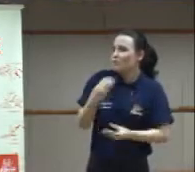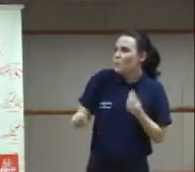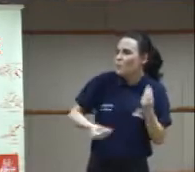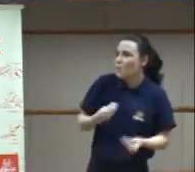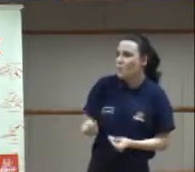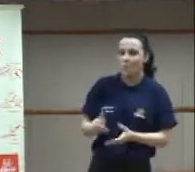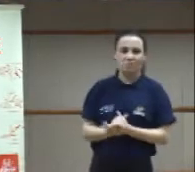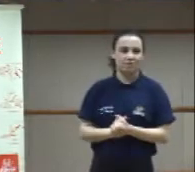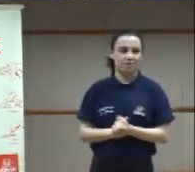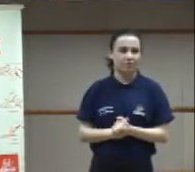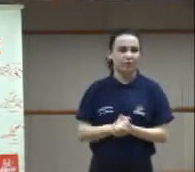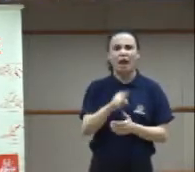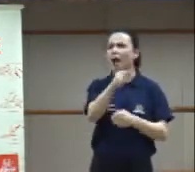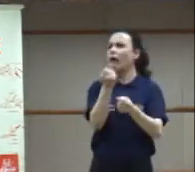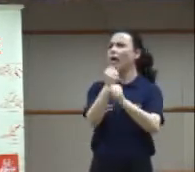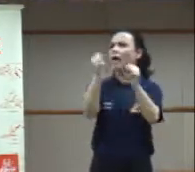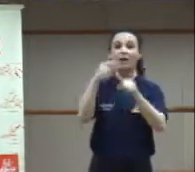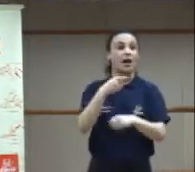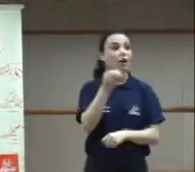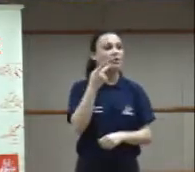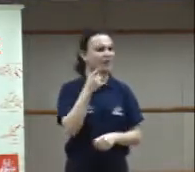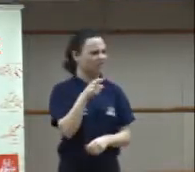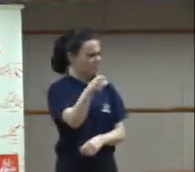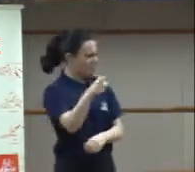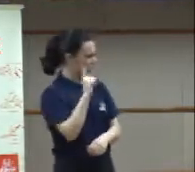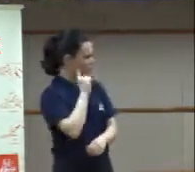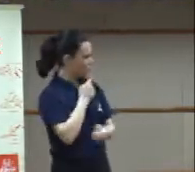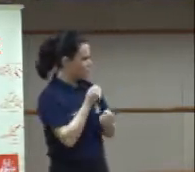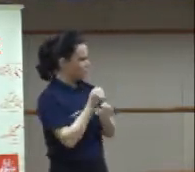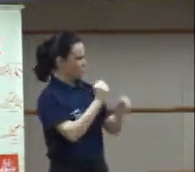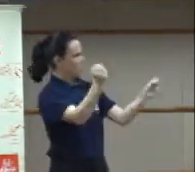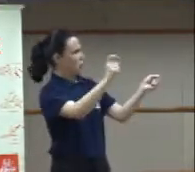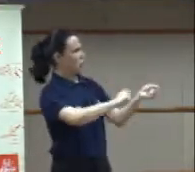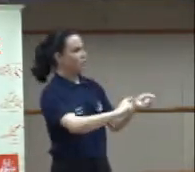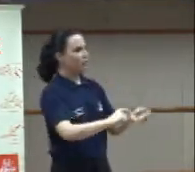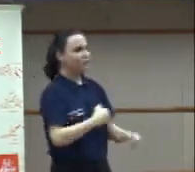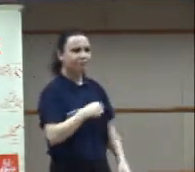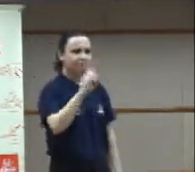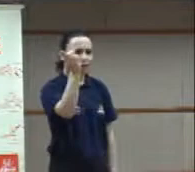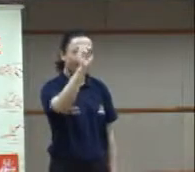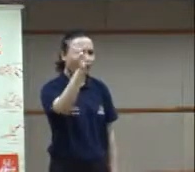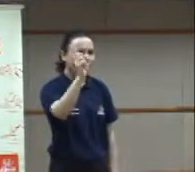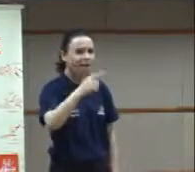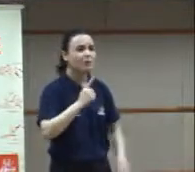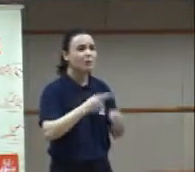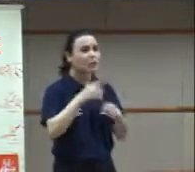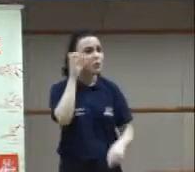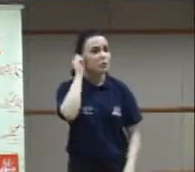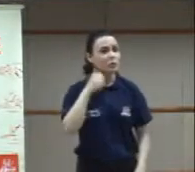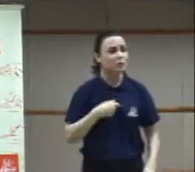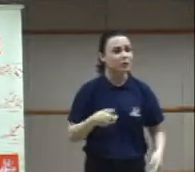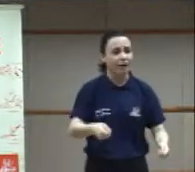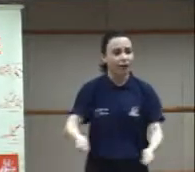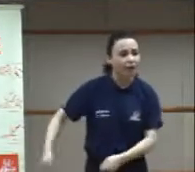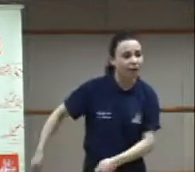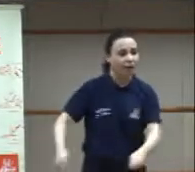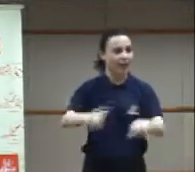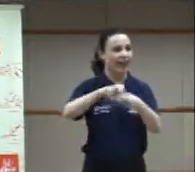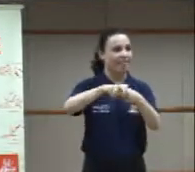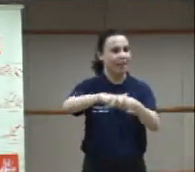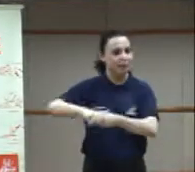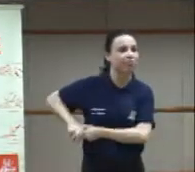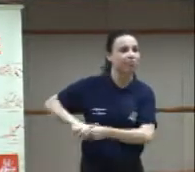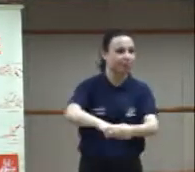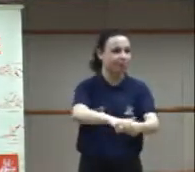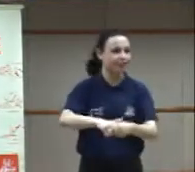Não é porque ele é nervoso, é porque ele não escuta. Então, ele bate mais as cadeiras, ele anda mais, fazendo mais barulho. Eu lembro